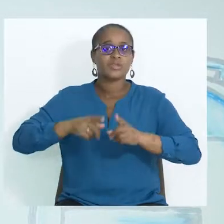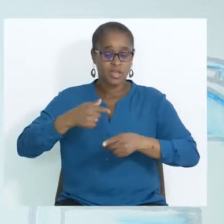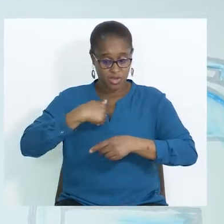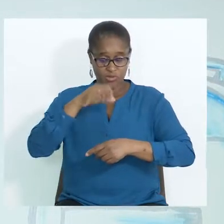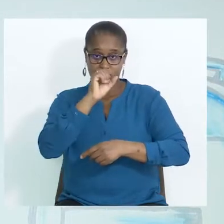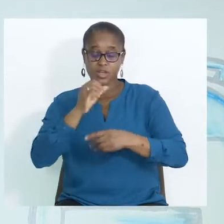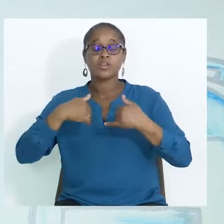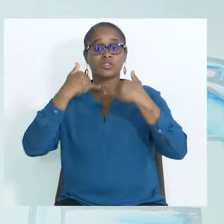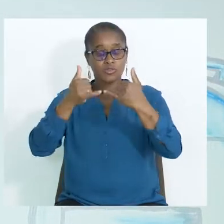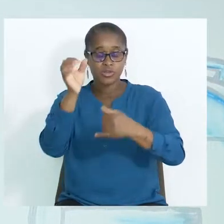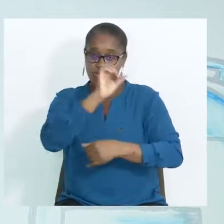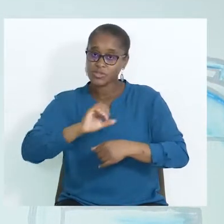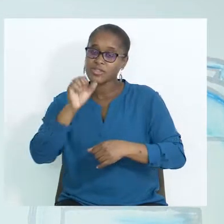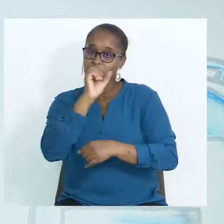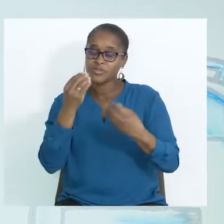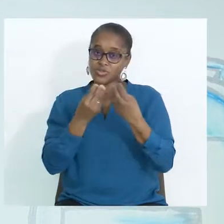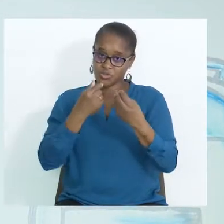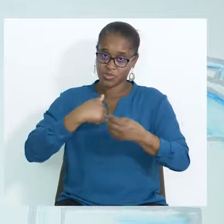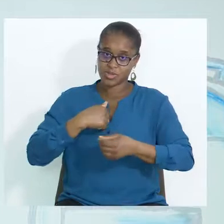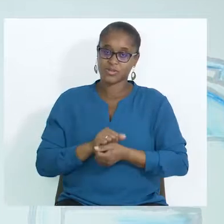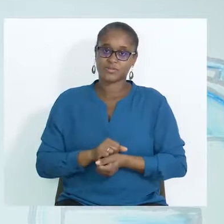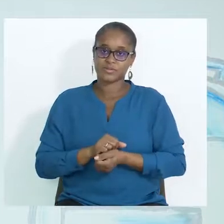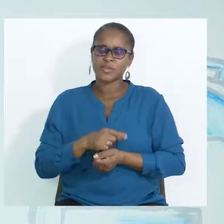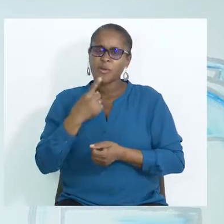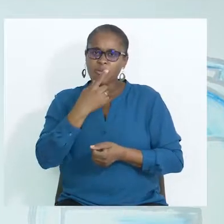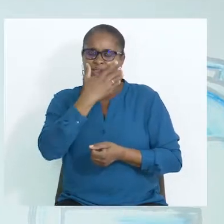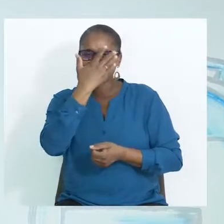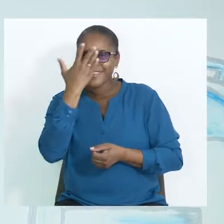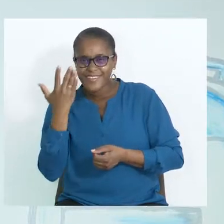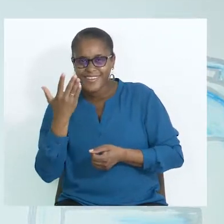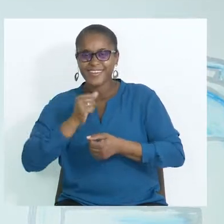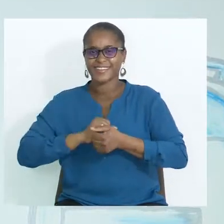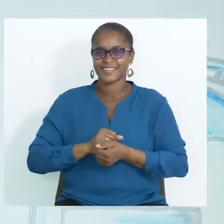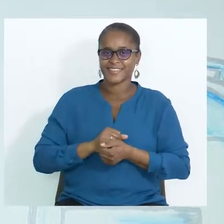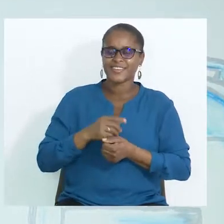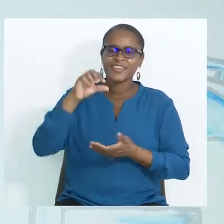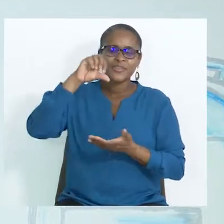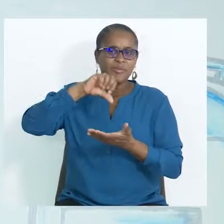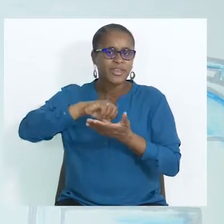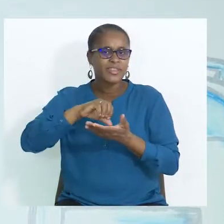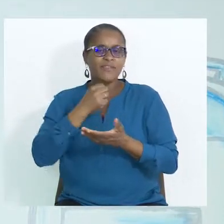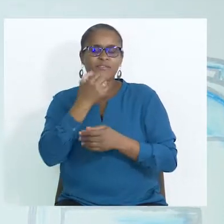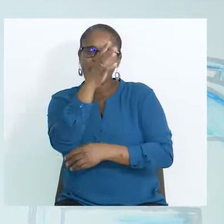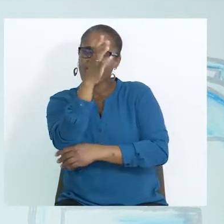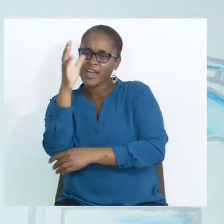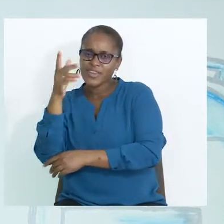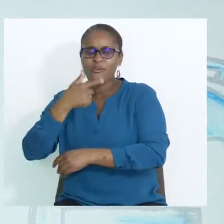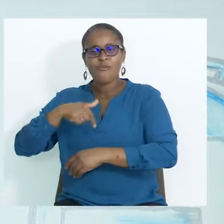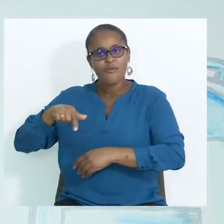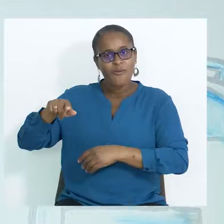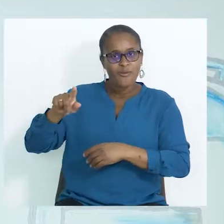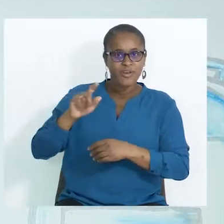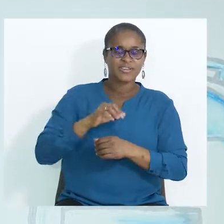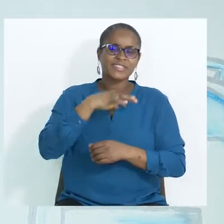depois vocês vão cantar com está bem um dia anueira a floresta